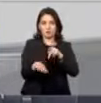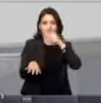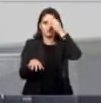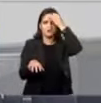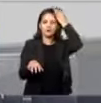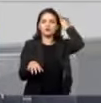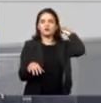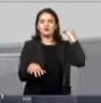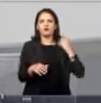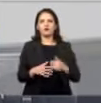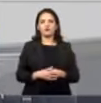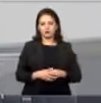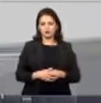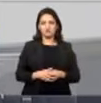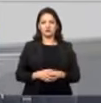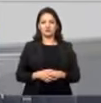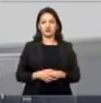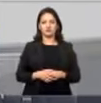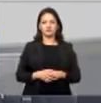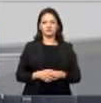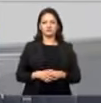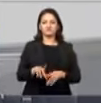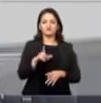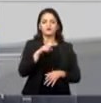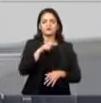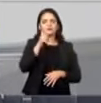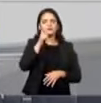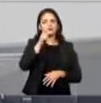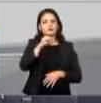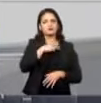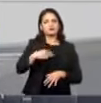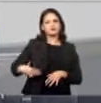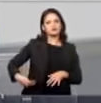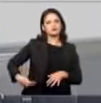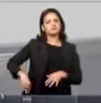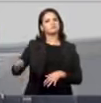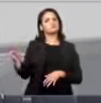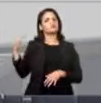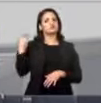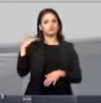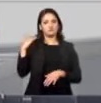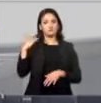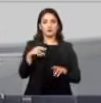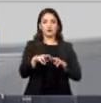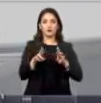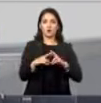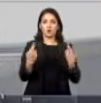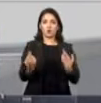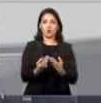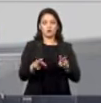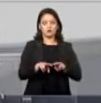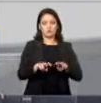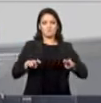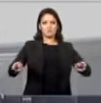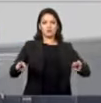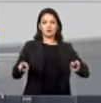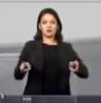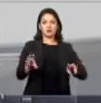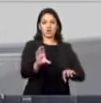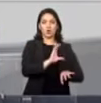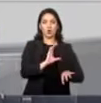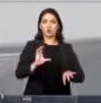Senhora ministra Carmen Lúcia, conforme reunião da mesa diretora da Comissão de Cultura da